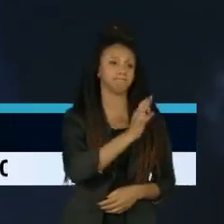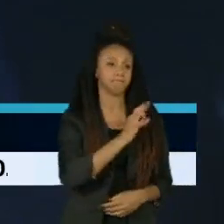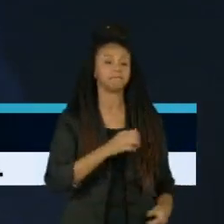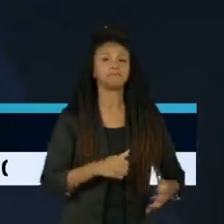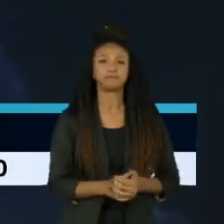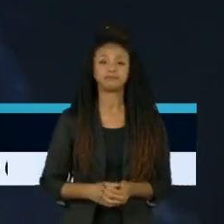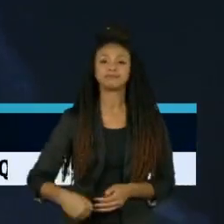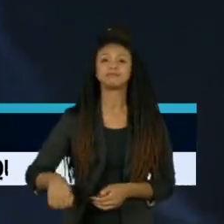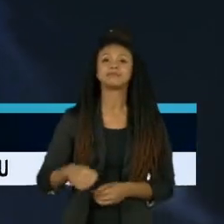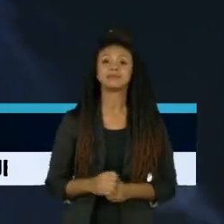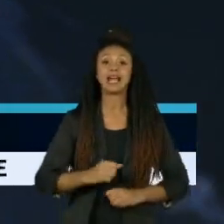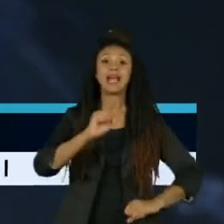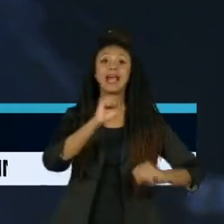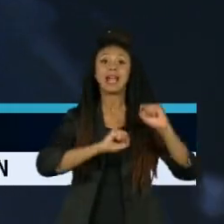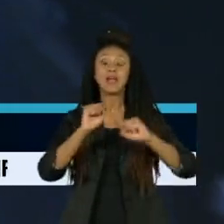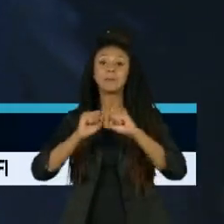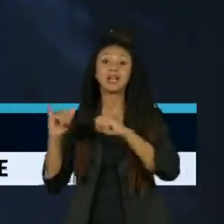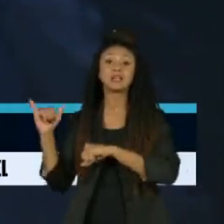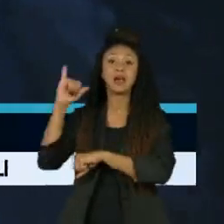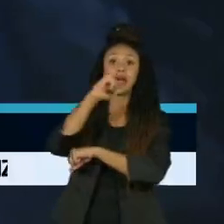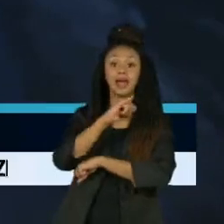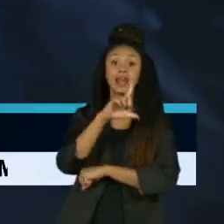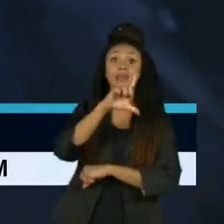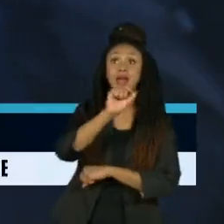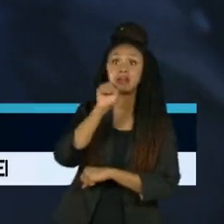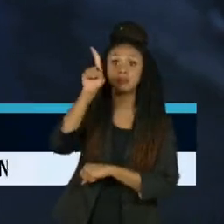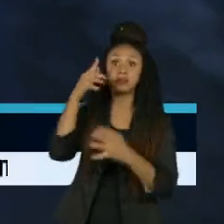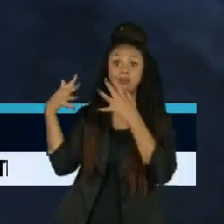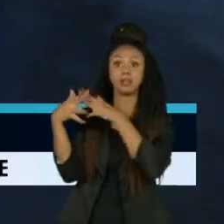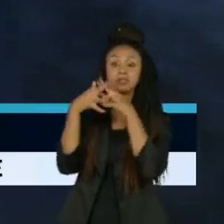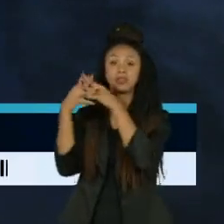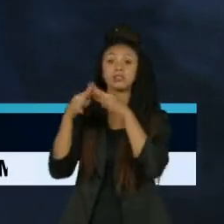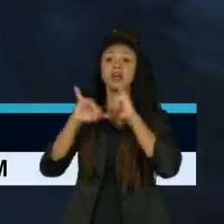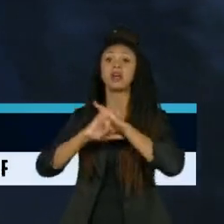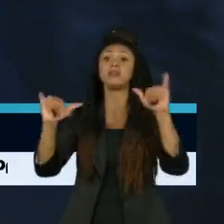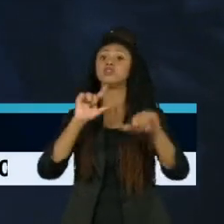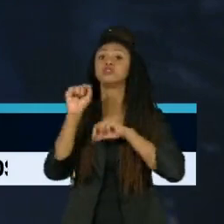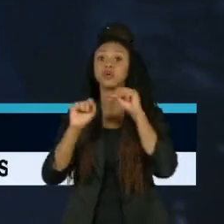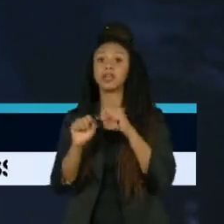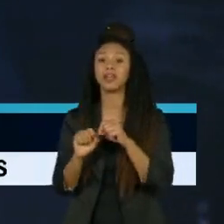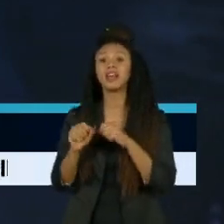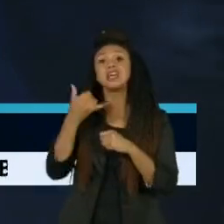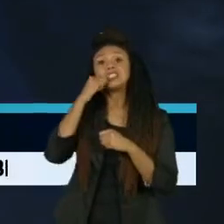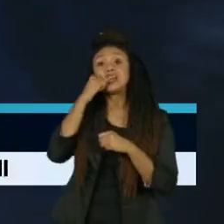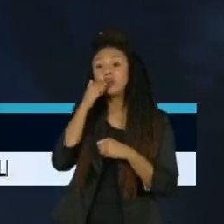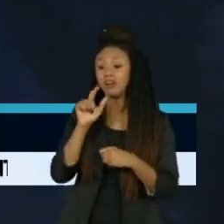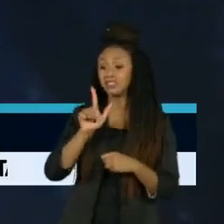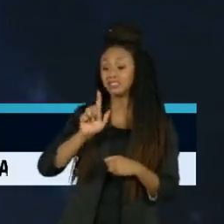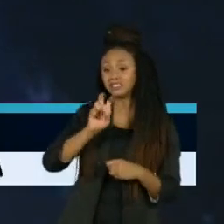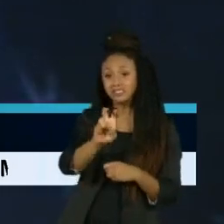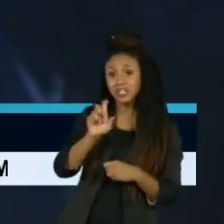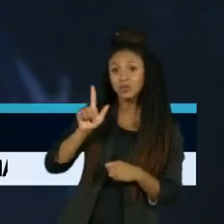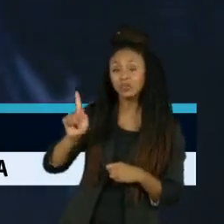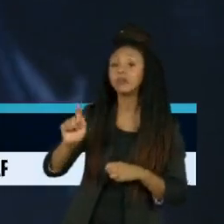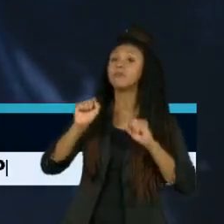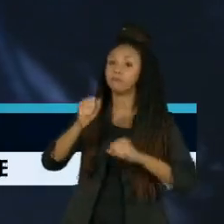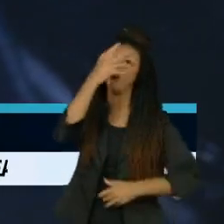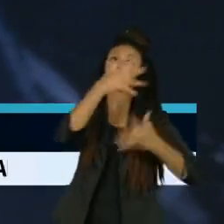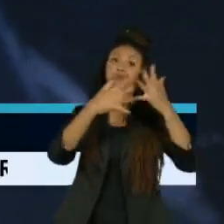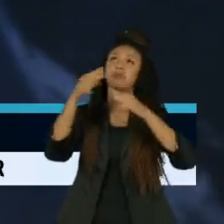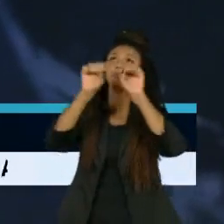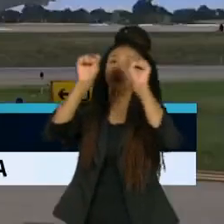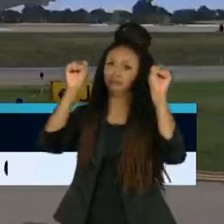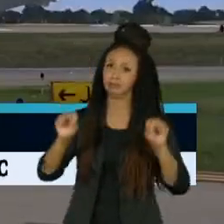e as dez maiores companhias aéreas norte-americanas alertaram que a operação de 5g para os celulares pode causar sérios transtornos